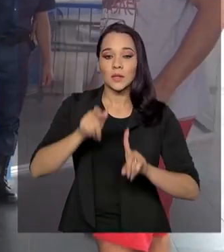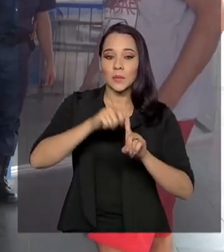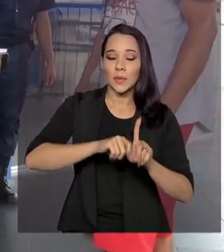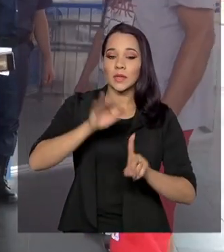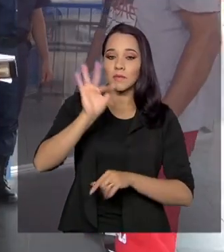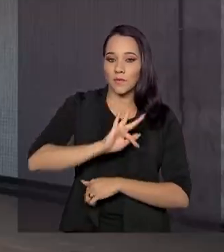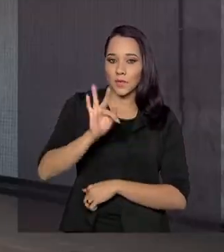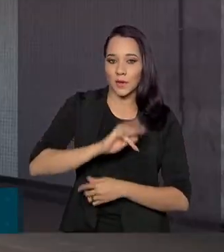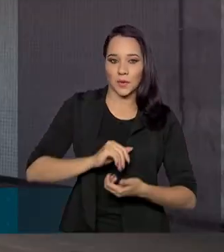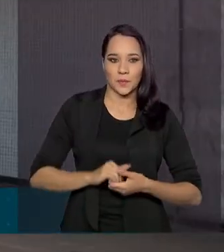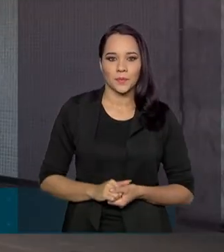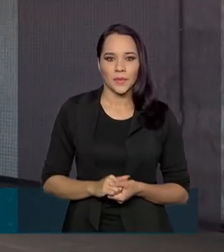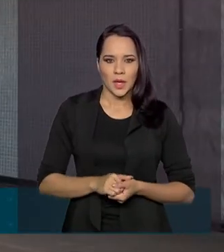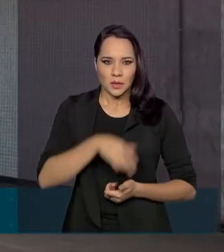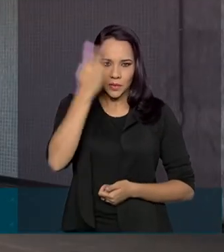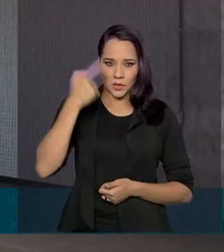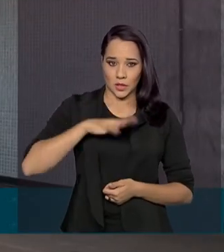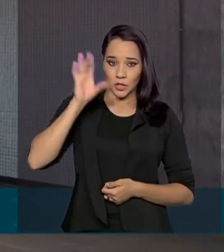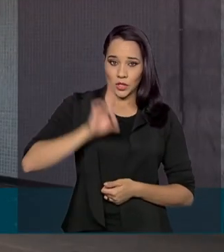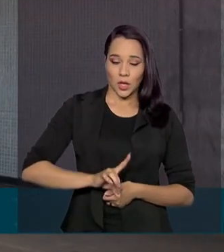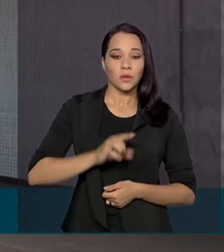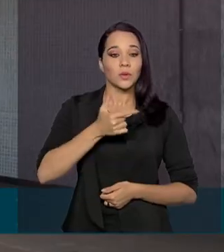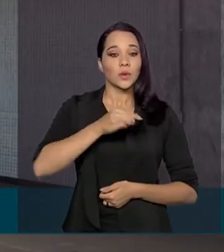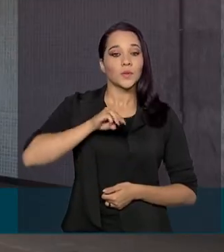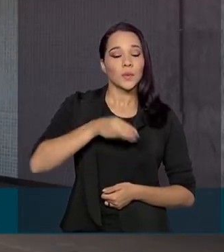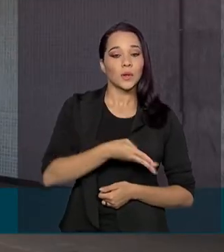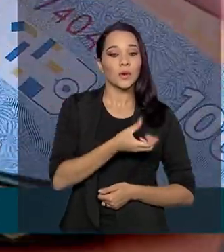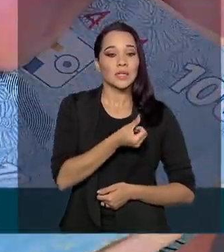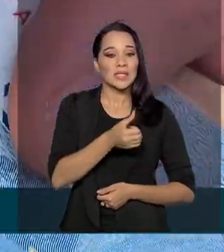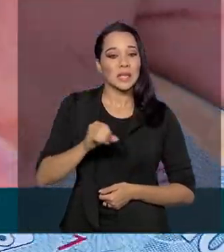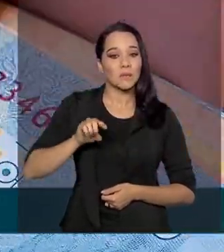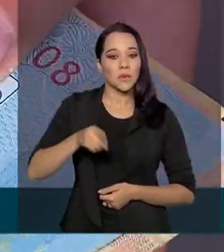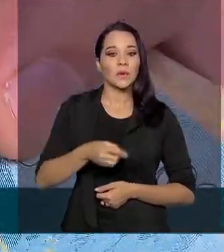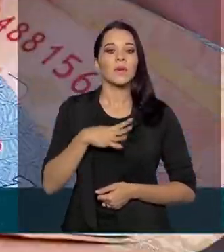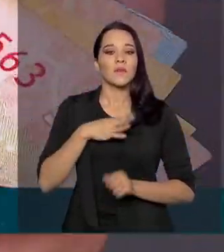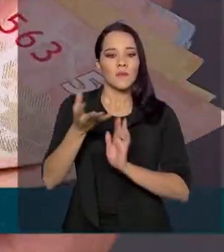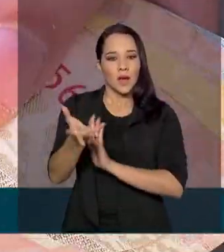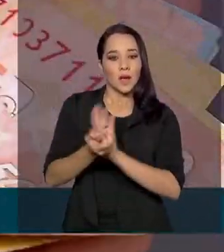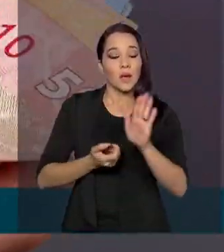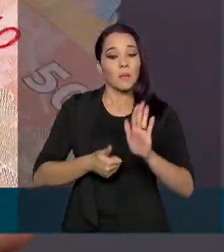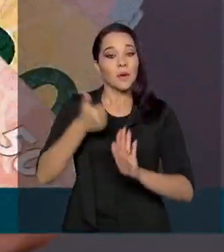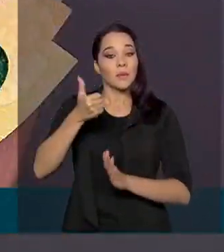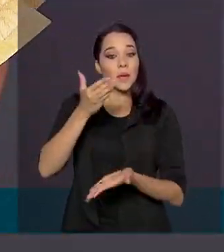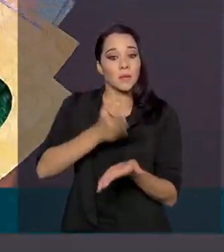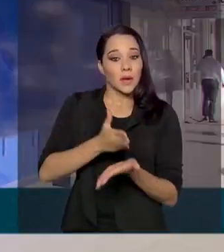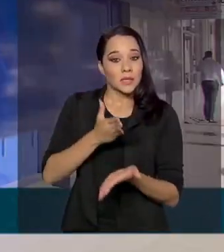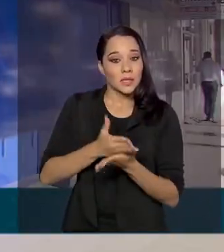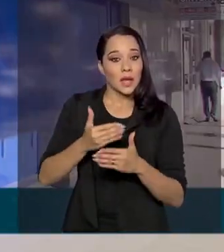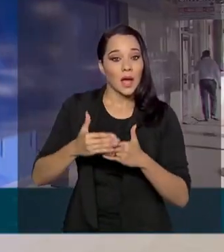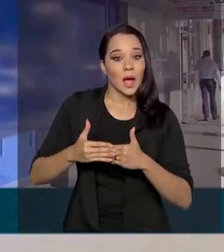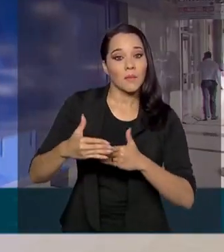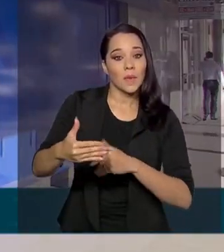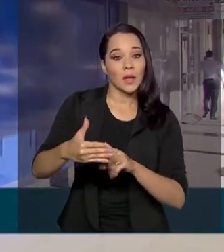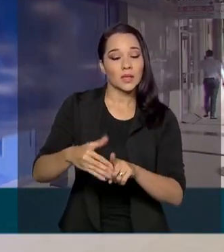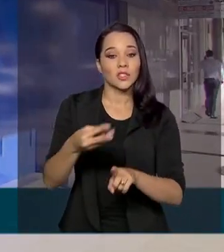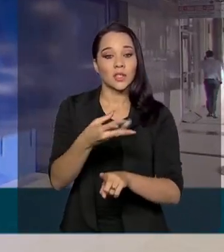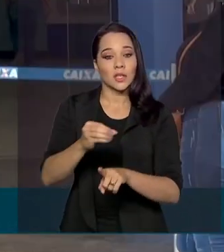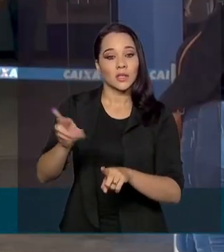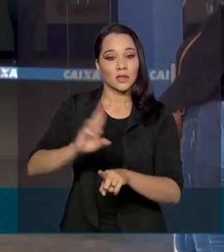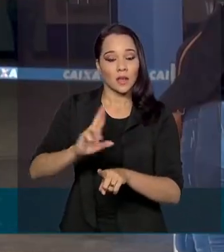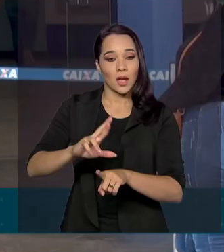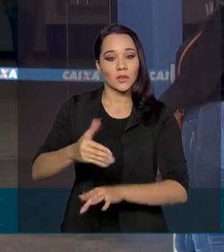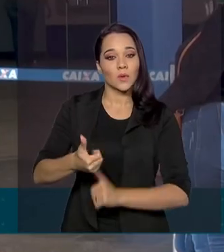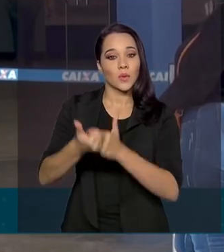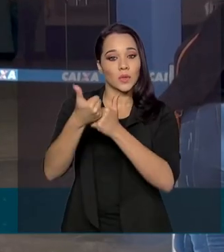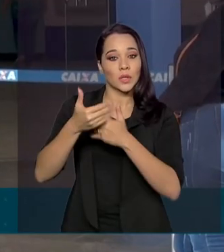fevereiro. Entre os beneficiários, 2 milhões e 100 mil vão receber a primeira parcela extra de 300 reais do